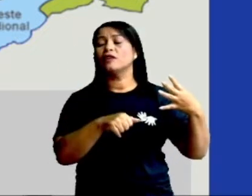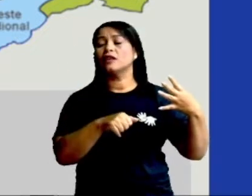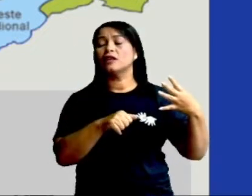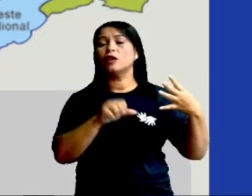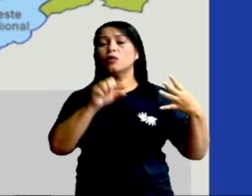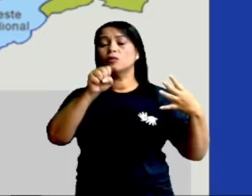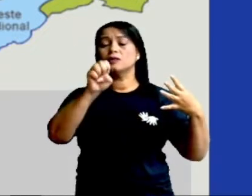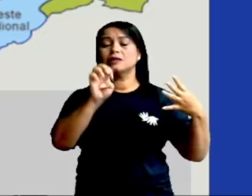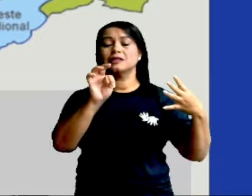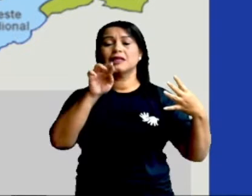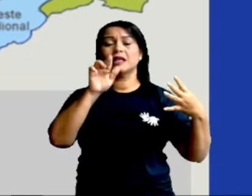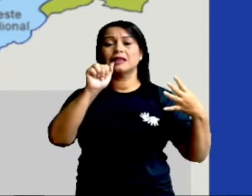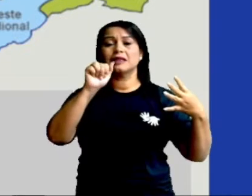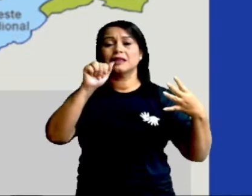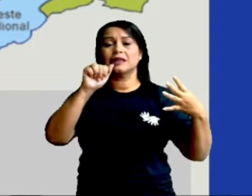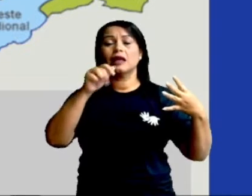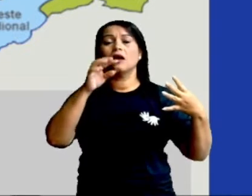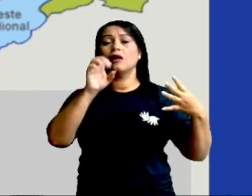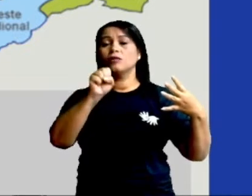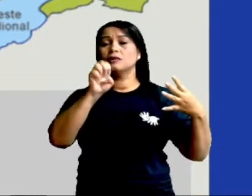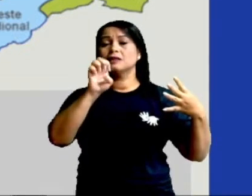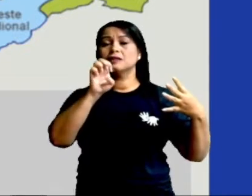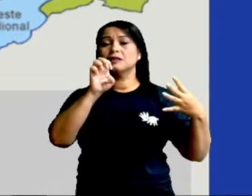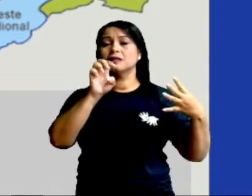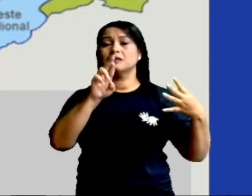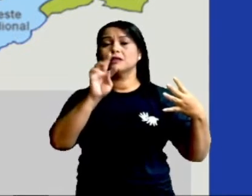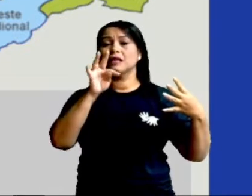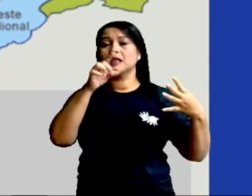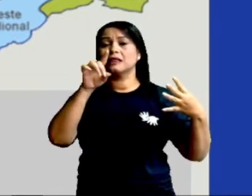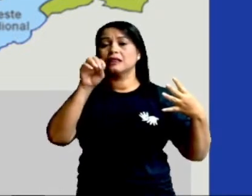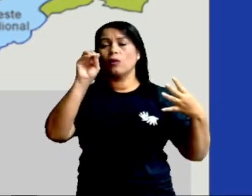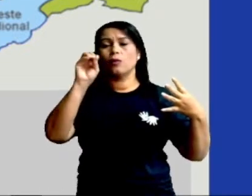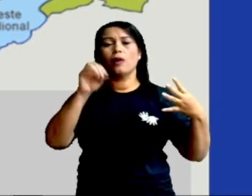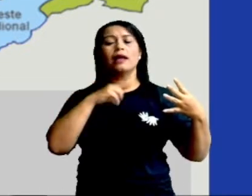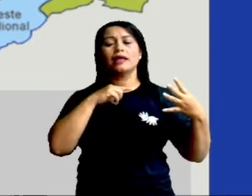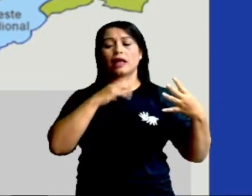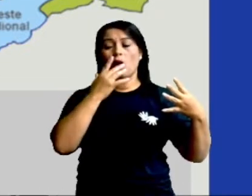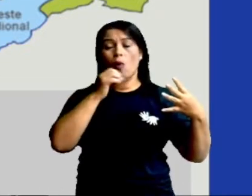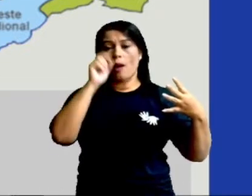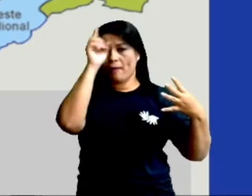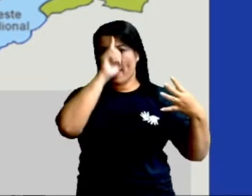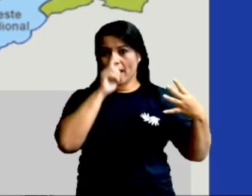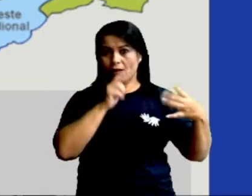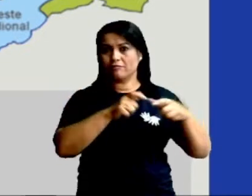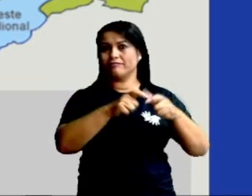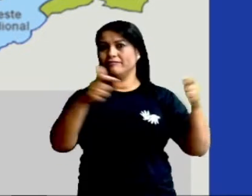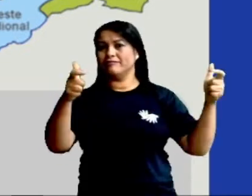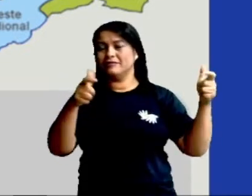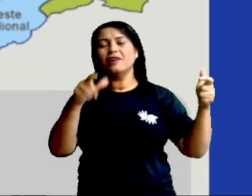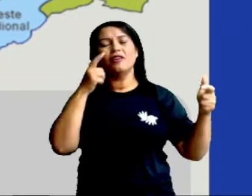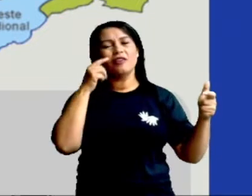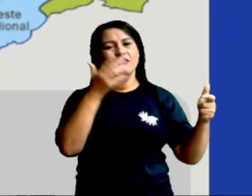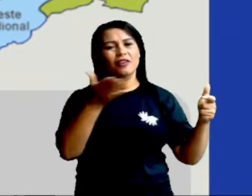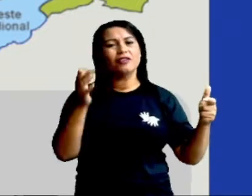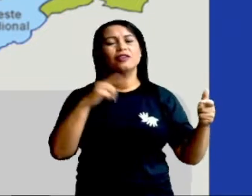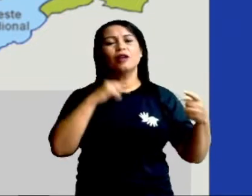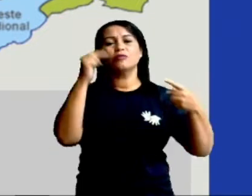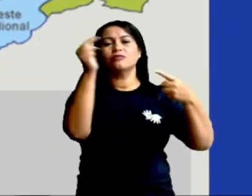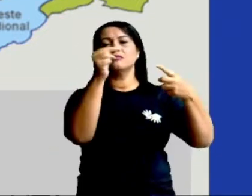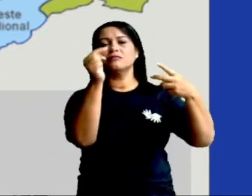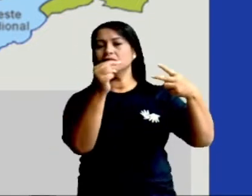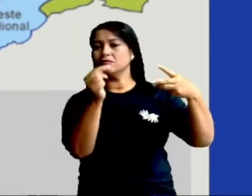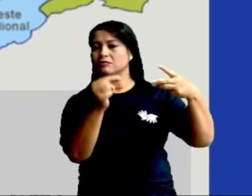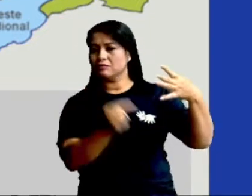o sertão que a maior parte do mapa essa parte que está em destaque de amarelo Essas são as